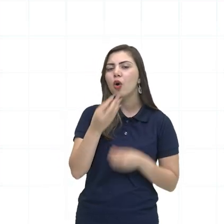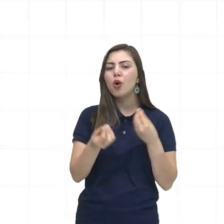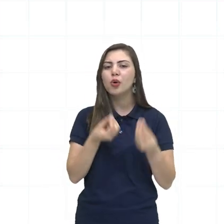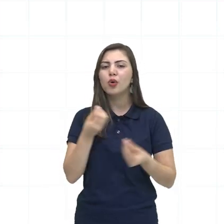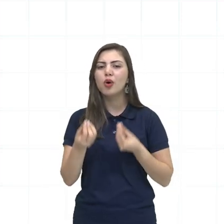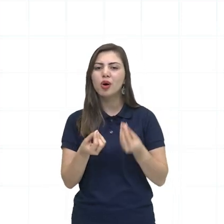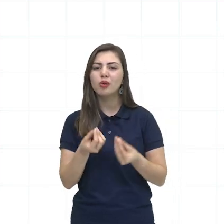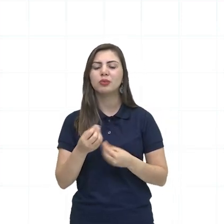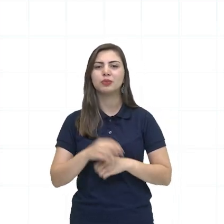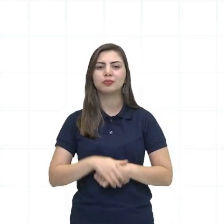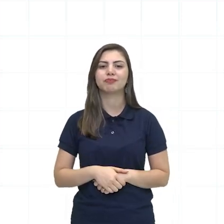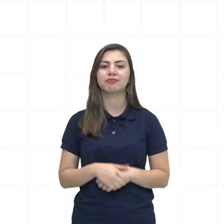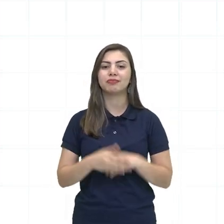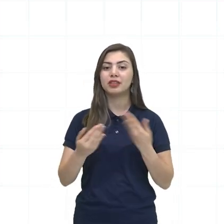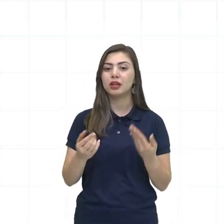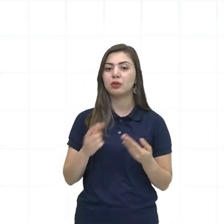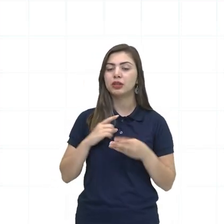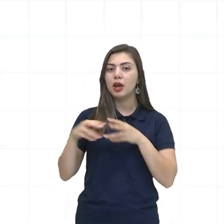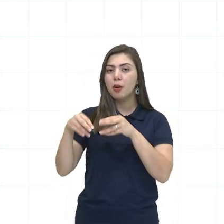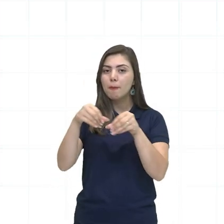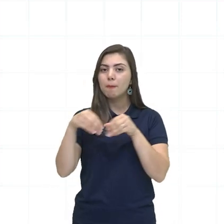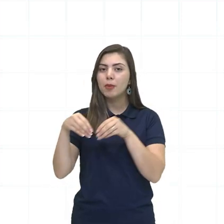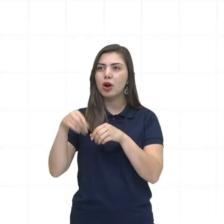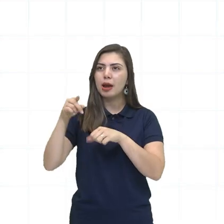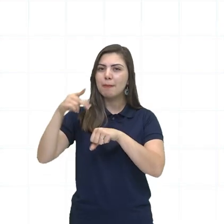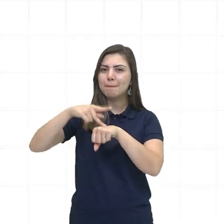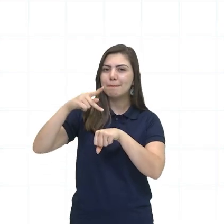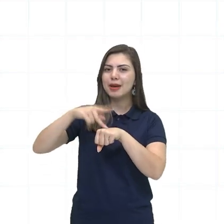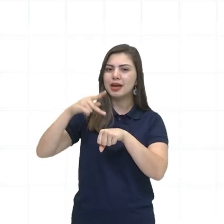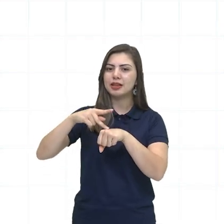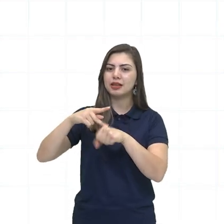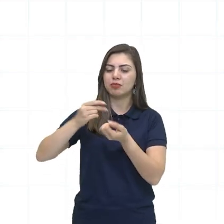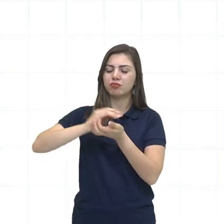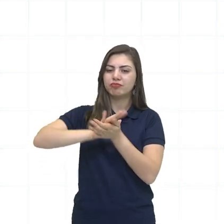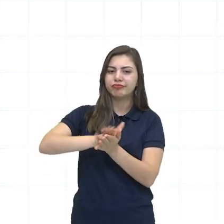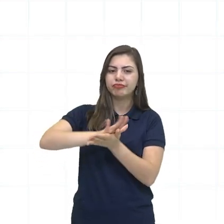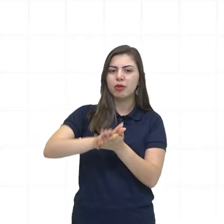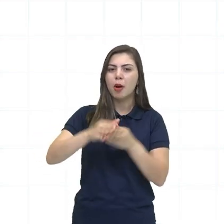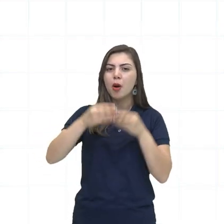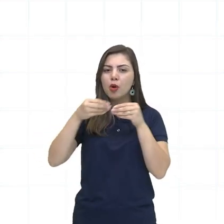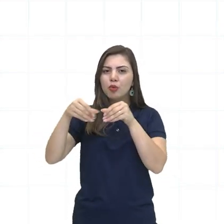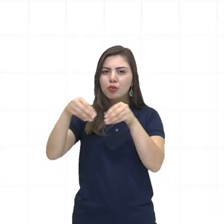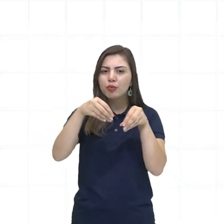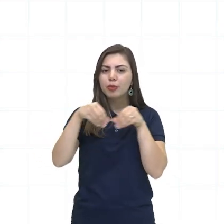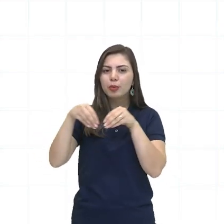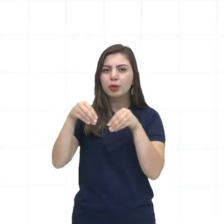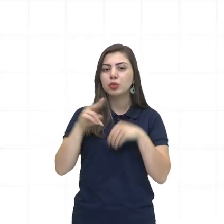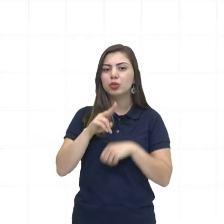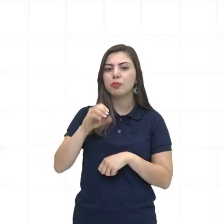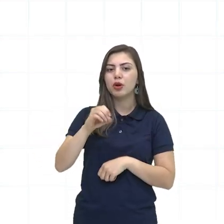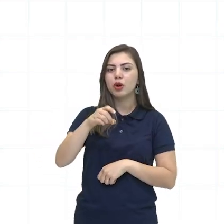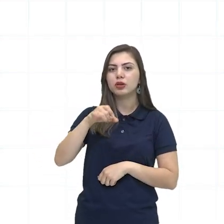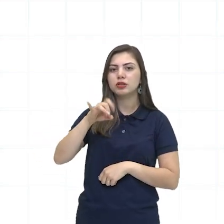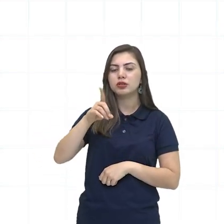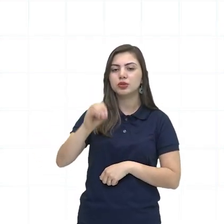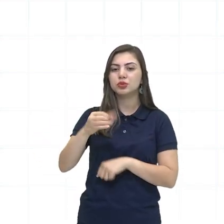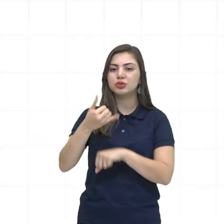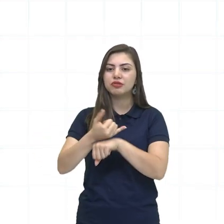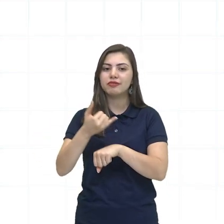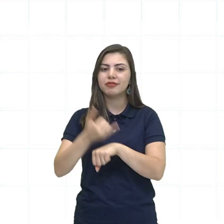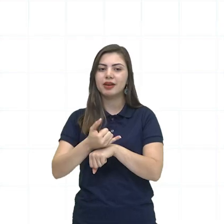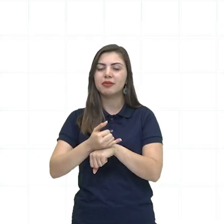obtida misturando-se o pó de rochas, com destaque para o óxido de ferro, que tem a